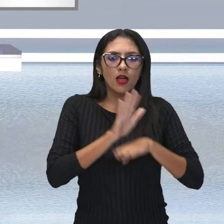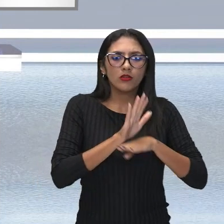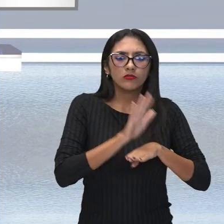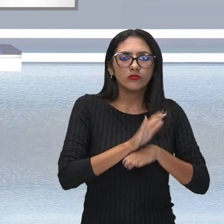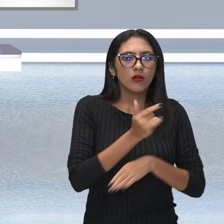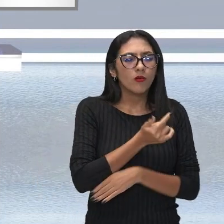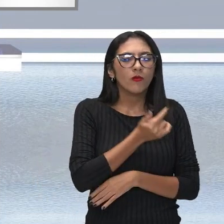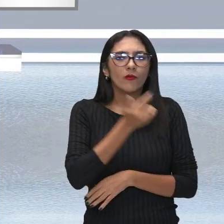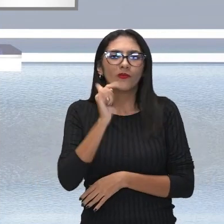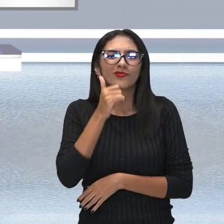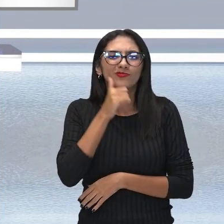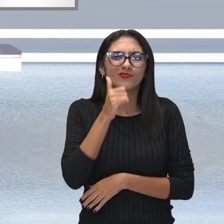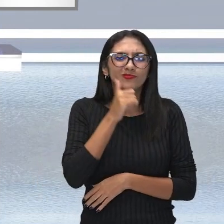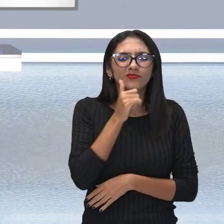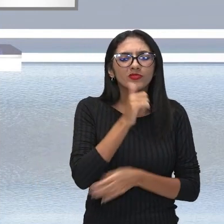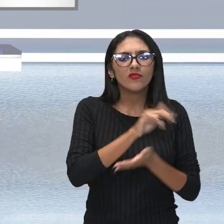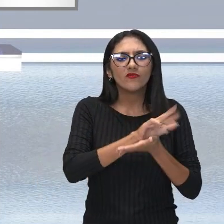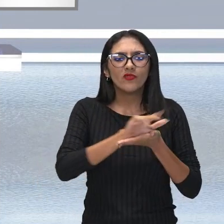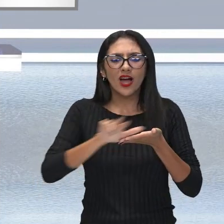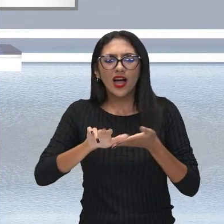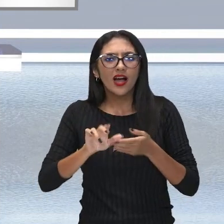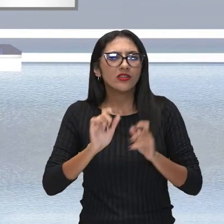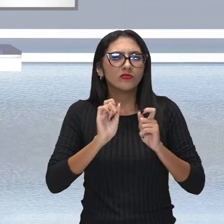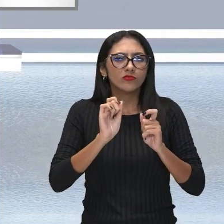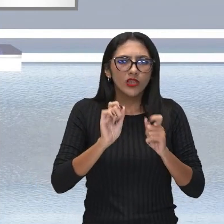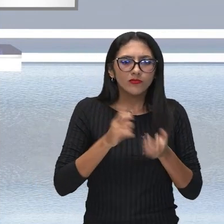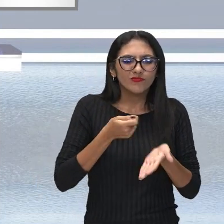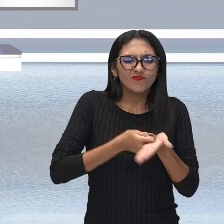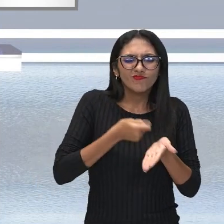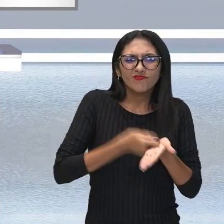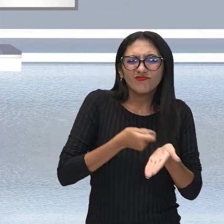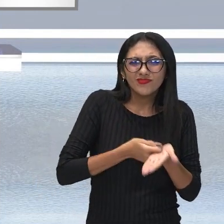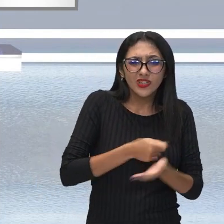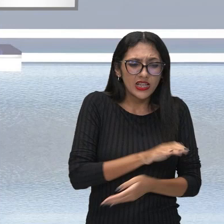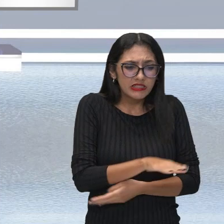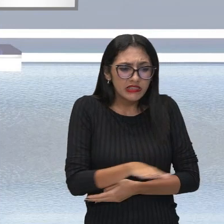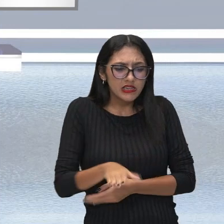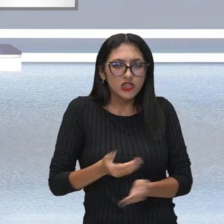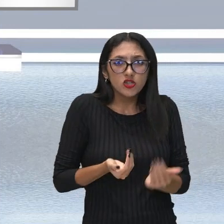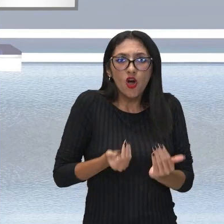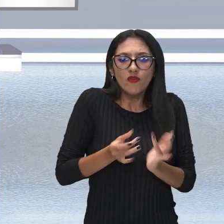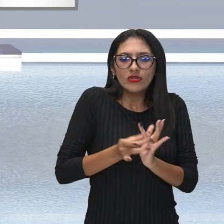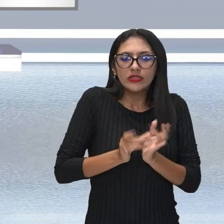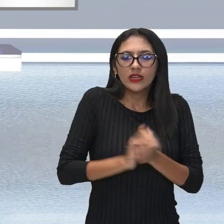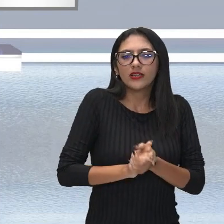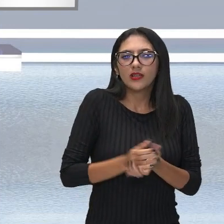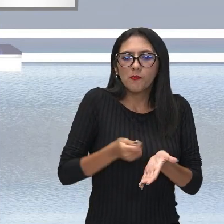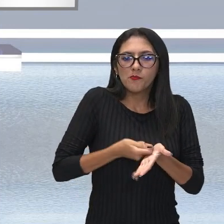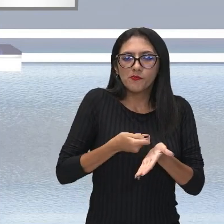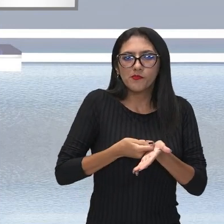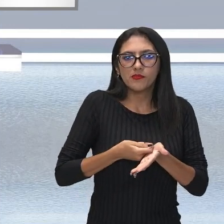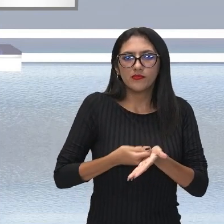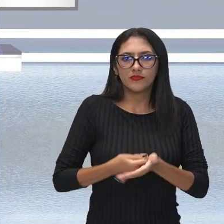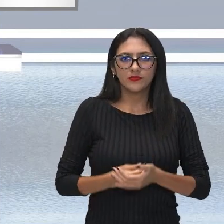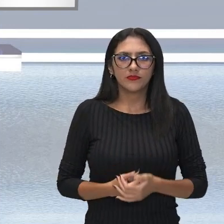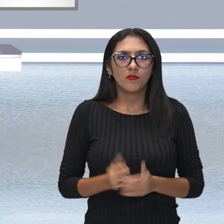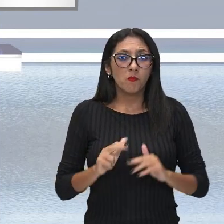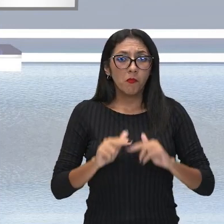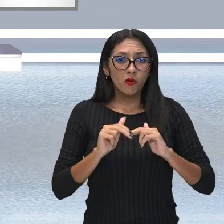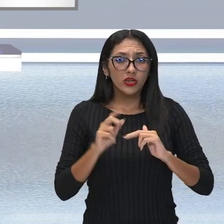cultura dela são obrigadas a casar ainda crianças. Então ela tem uma preocupação com